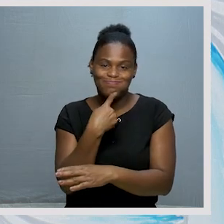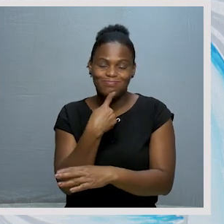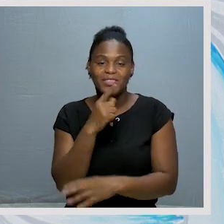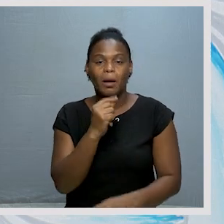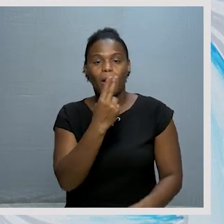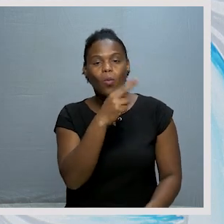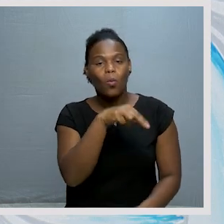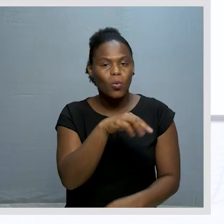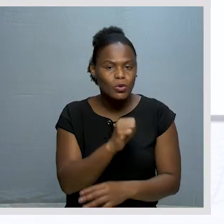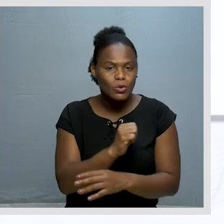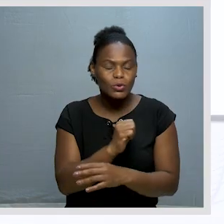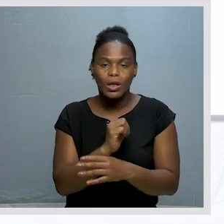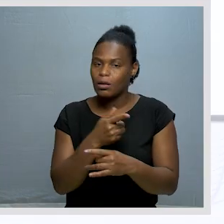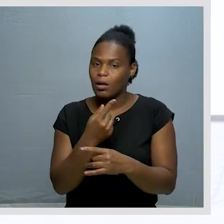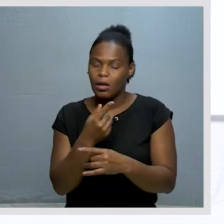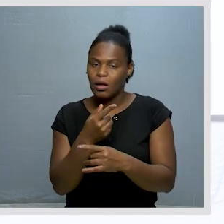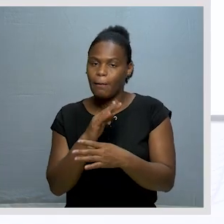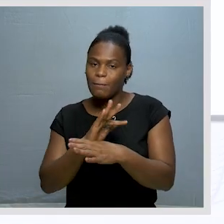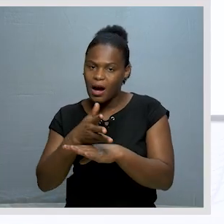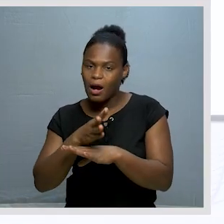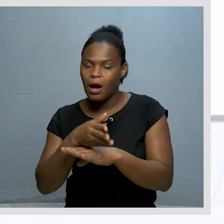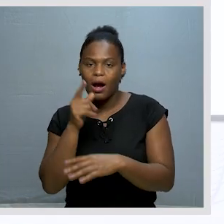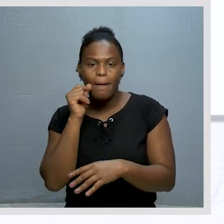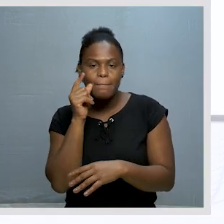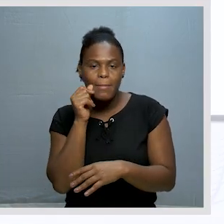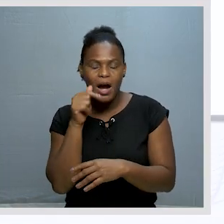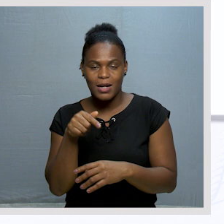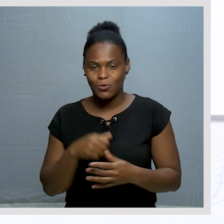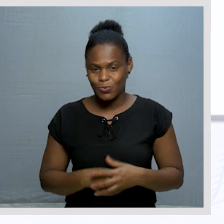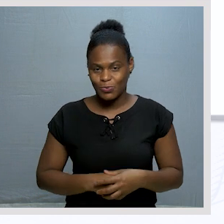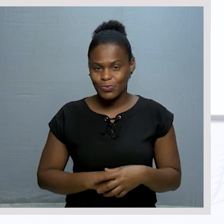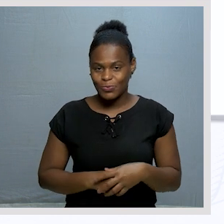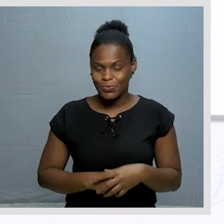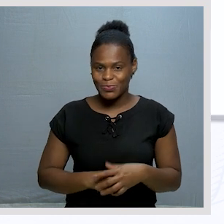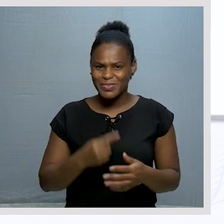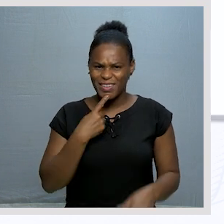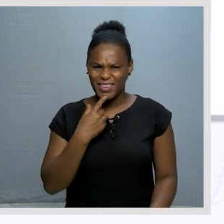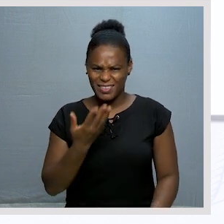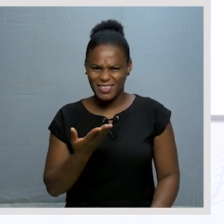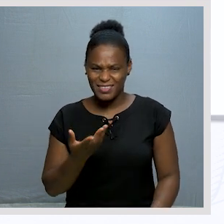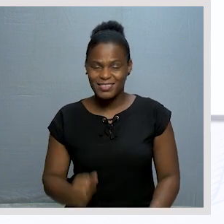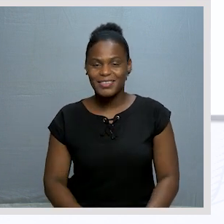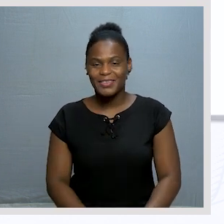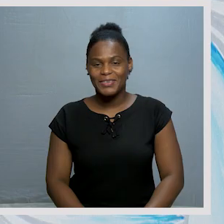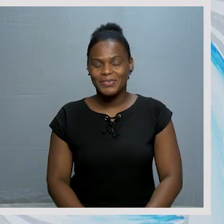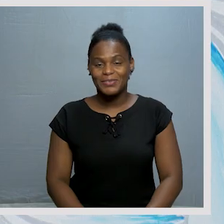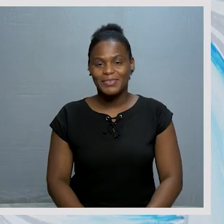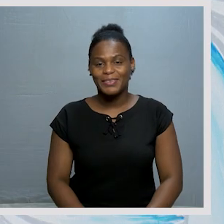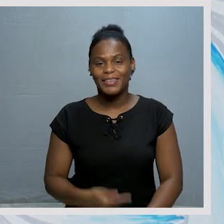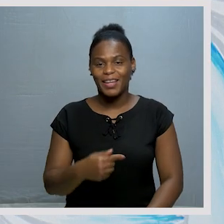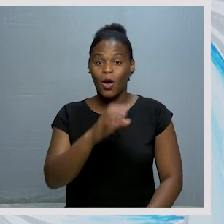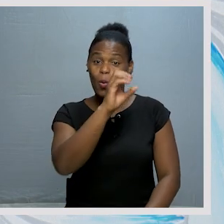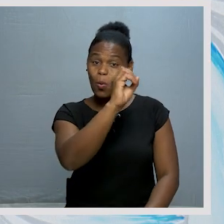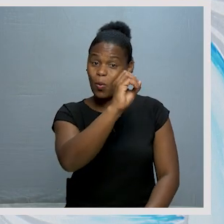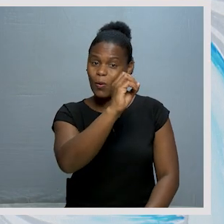os barcos que temos ali é do gênero masculino. Entenderam?